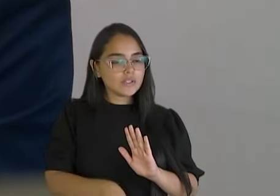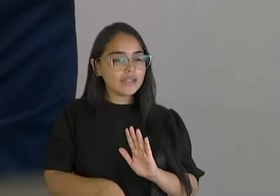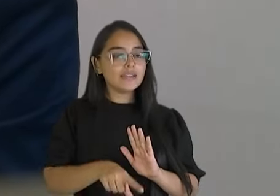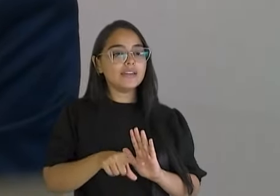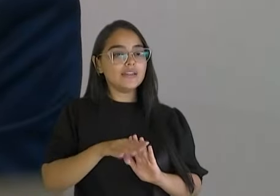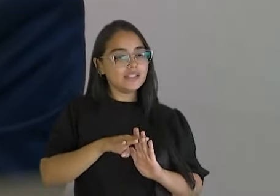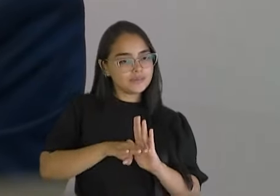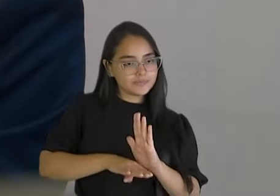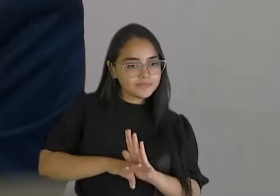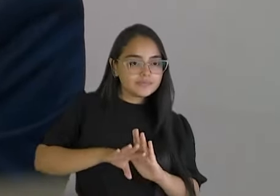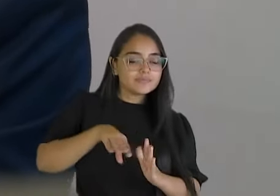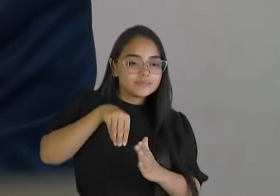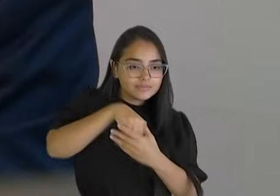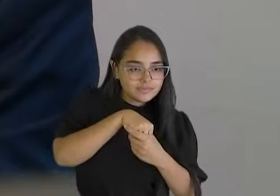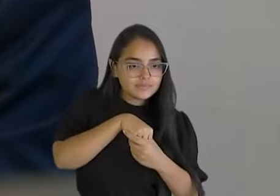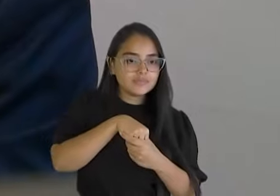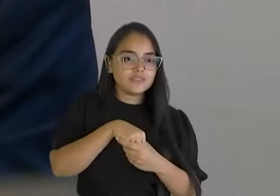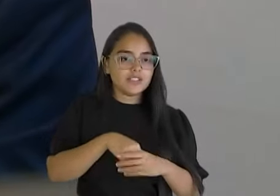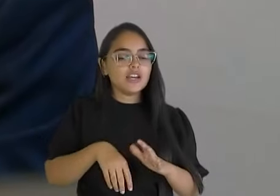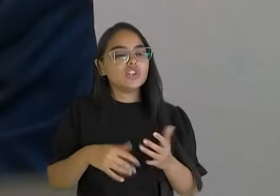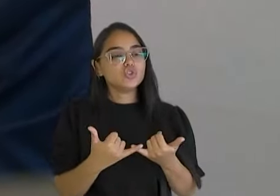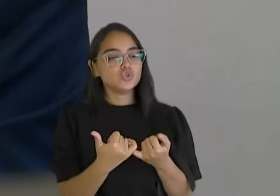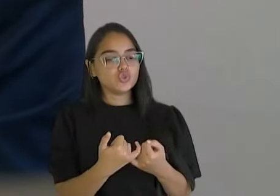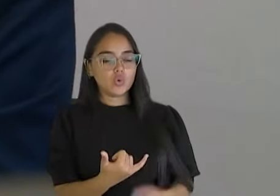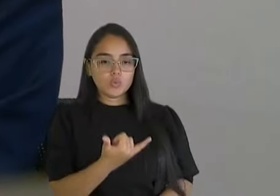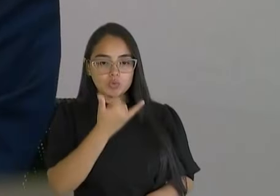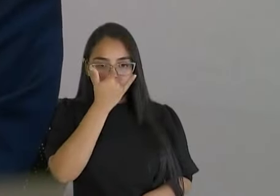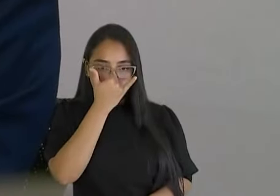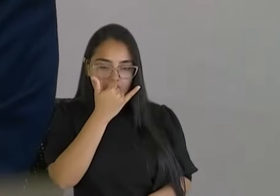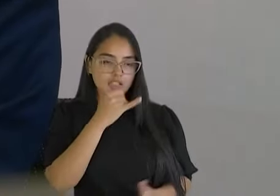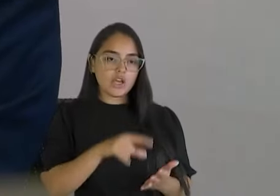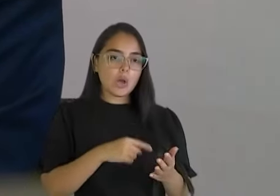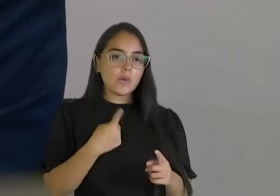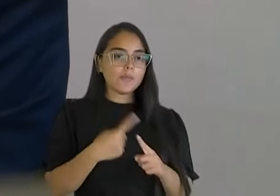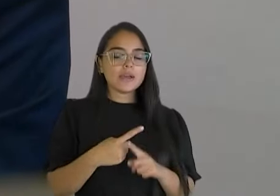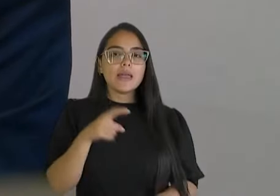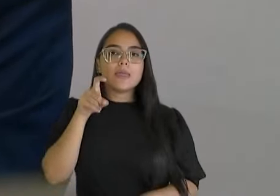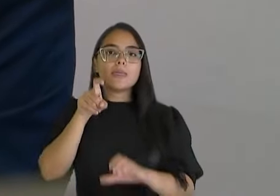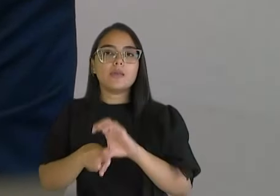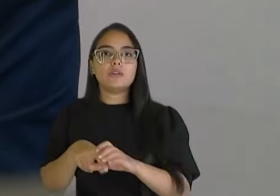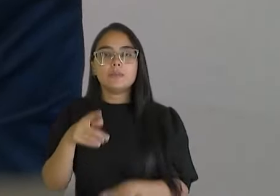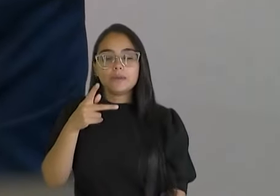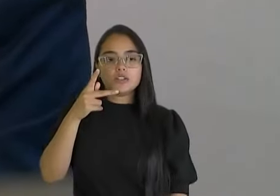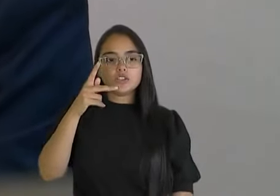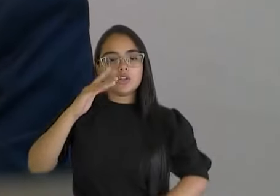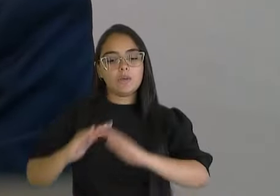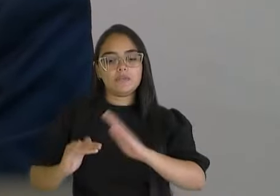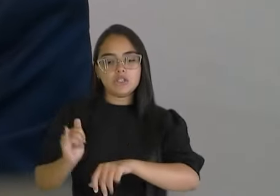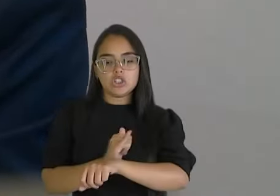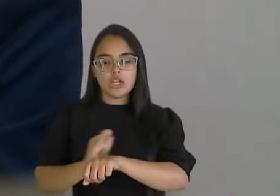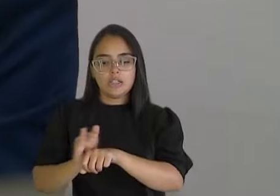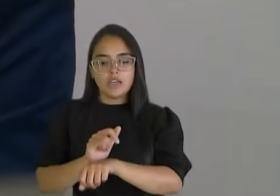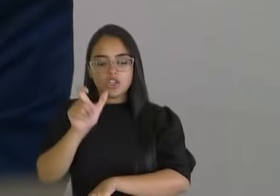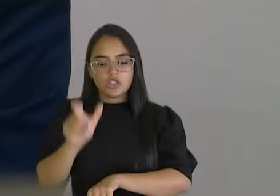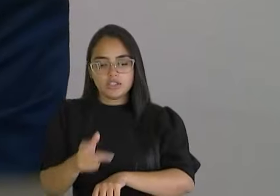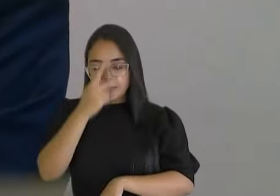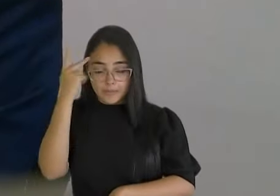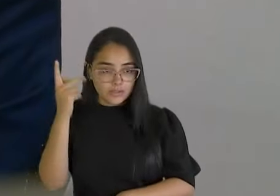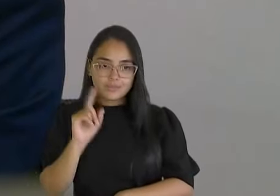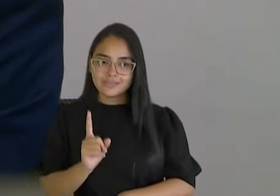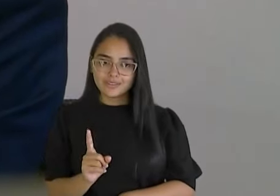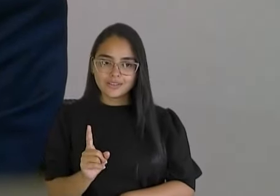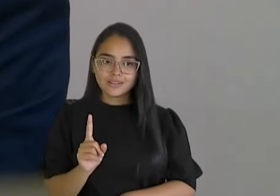estabelecidos e enquadrados como os jogos de azar, porque não dependem da habilidade do jogador, e aí, em razão disso, eles são tidos